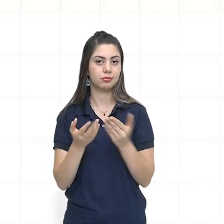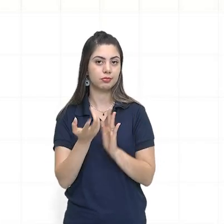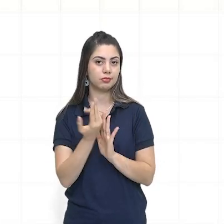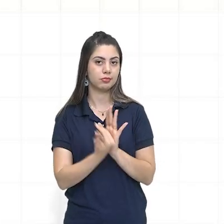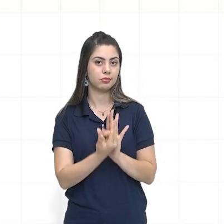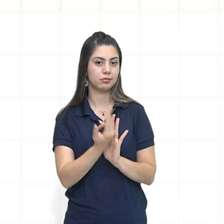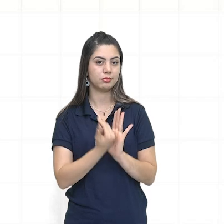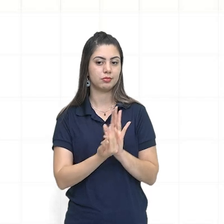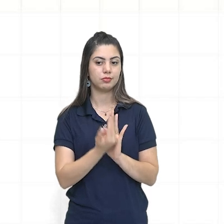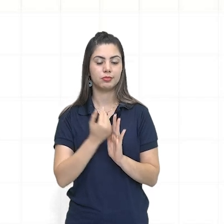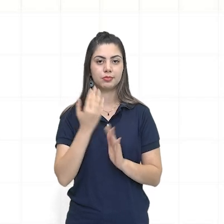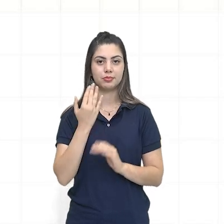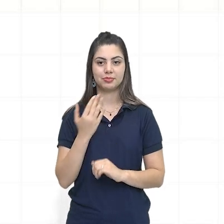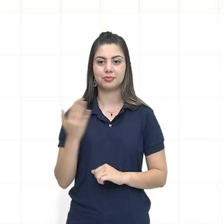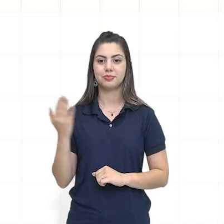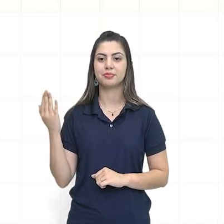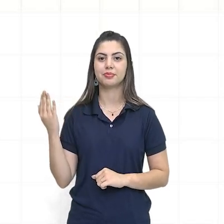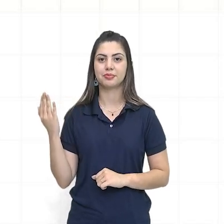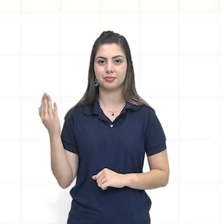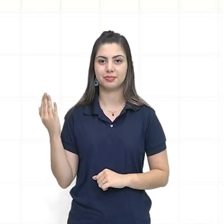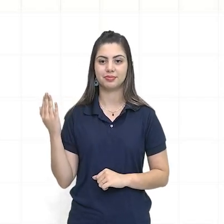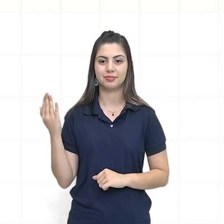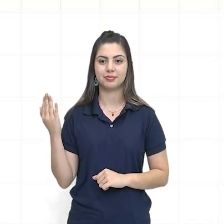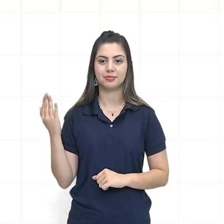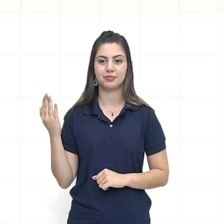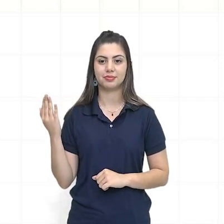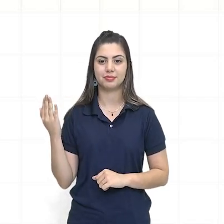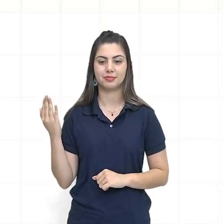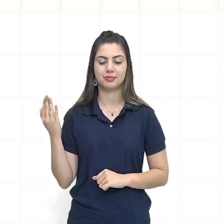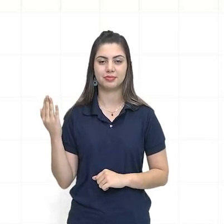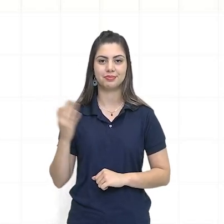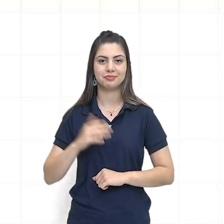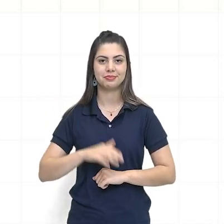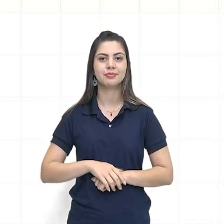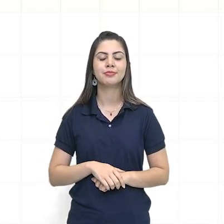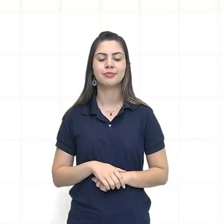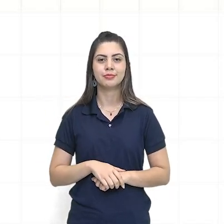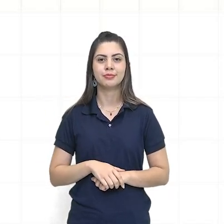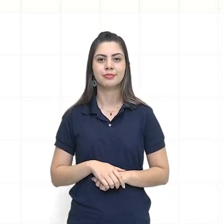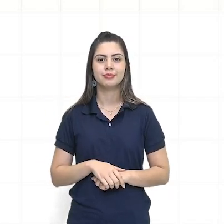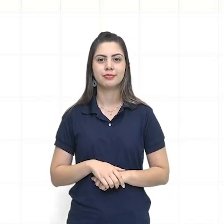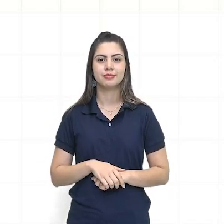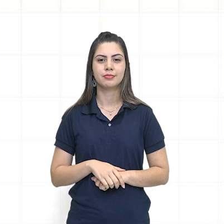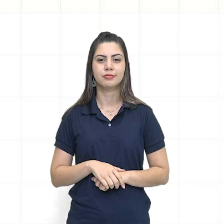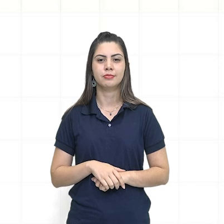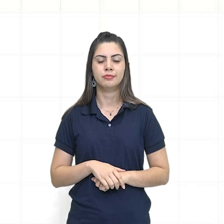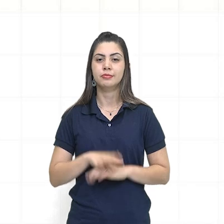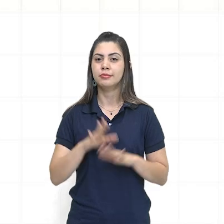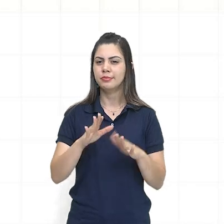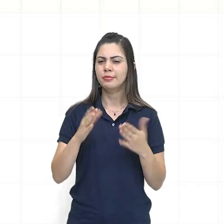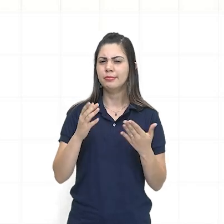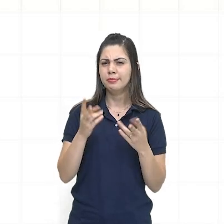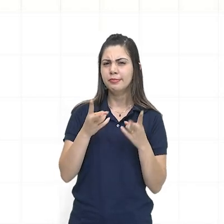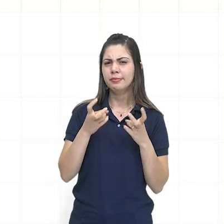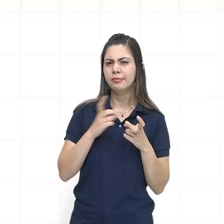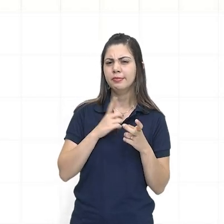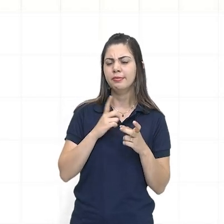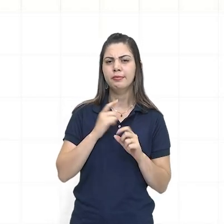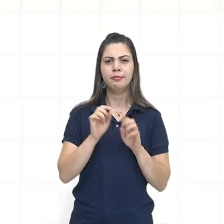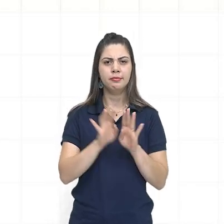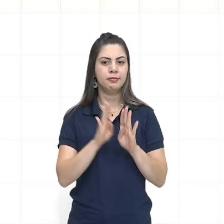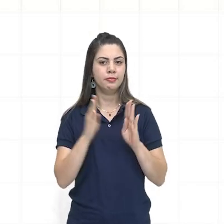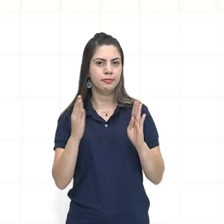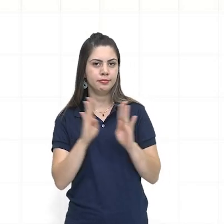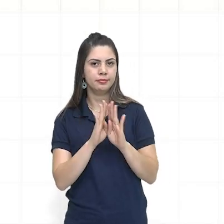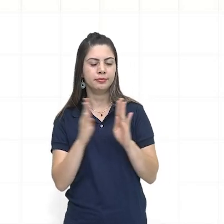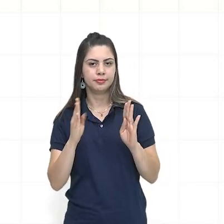forma. Bem aqui no cantinho do topo do telhado. Aqui na porta, nós também